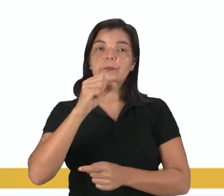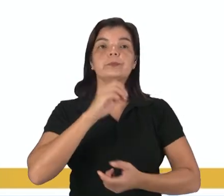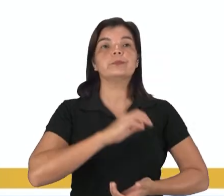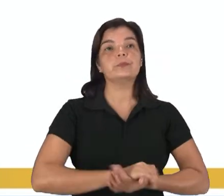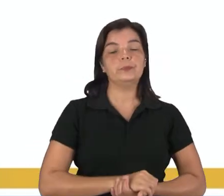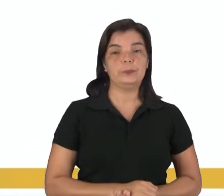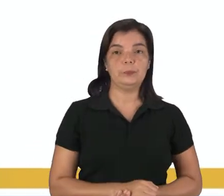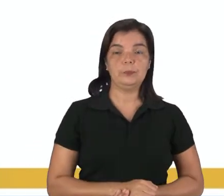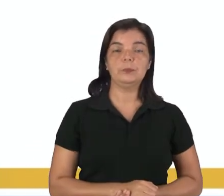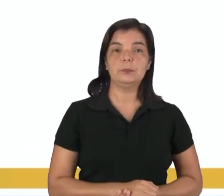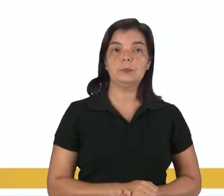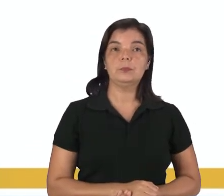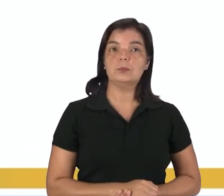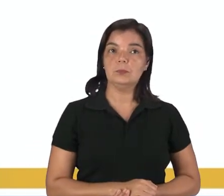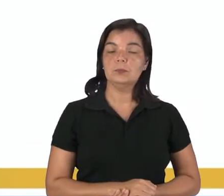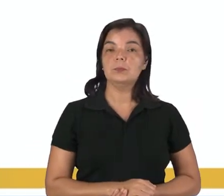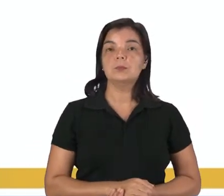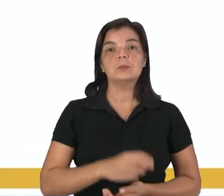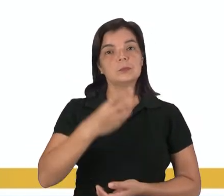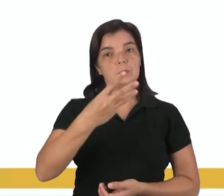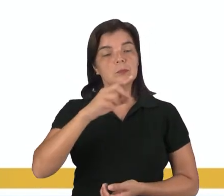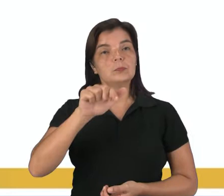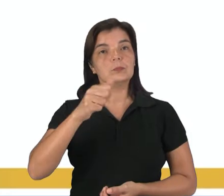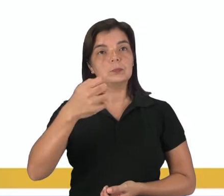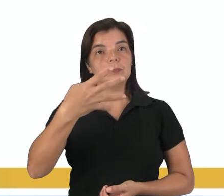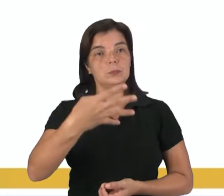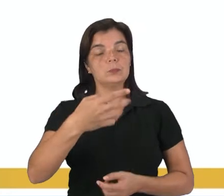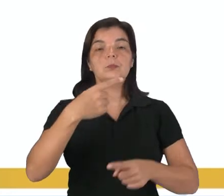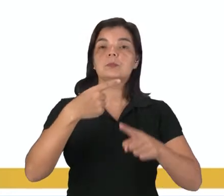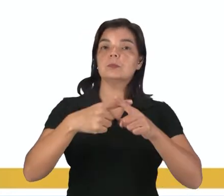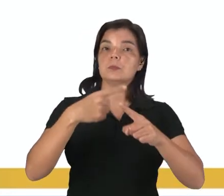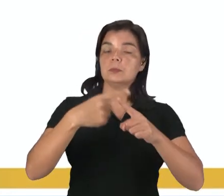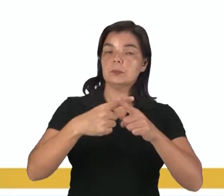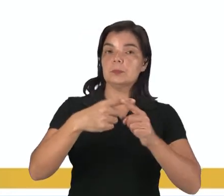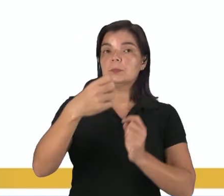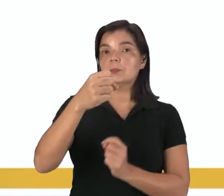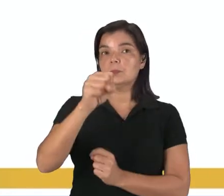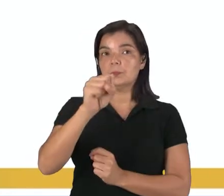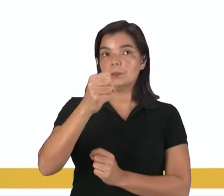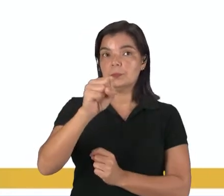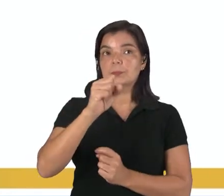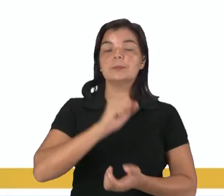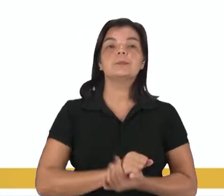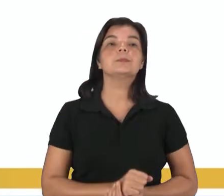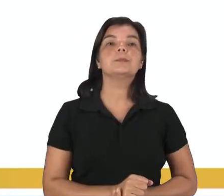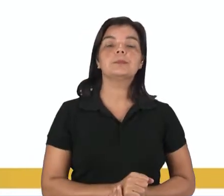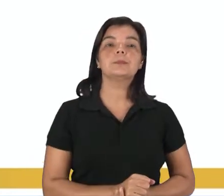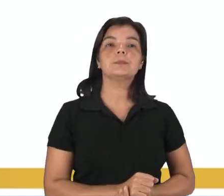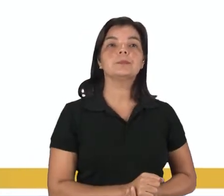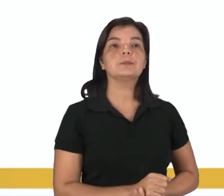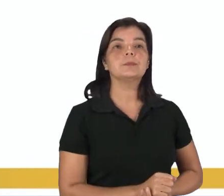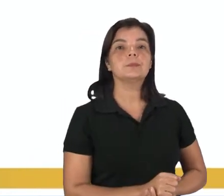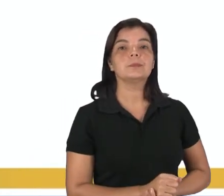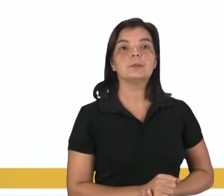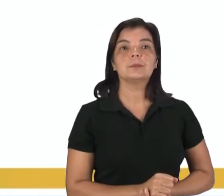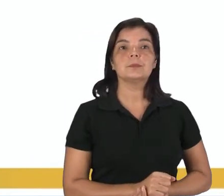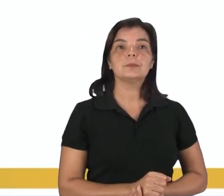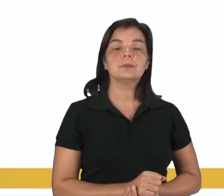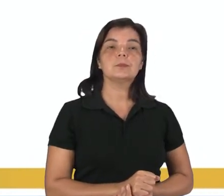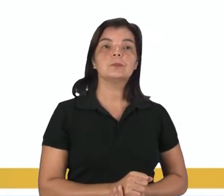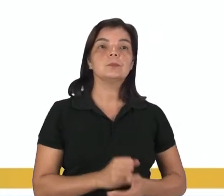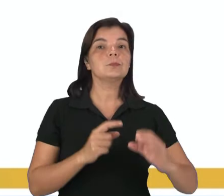seja cumprimento nós vamos usar aproximação de pipa como 3,14 tá então duas vezes